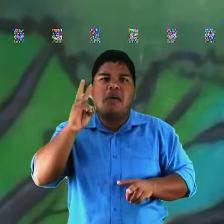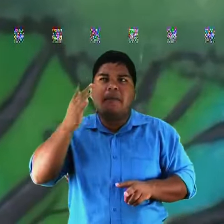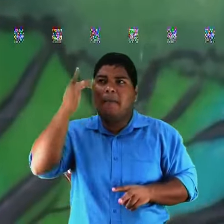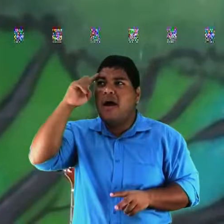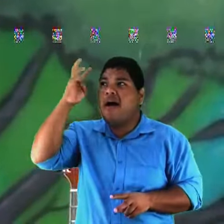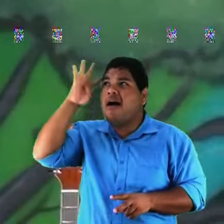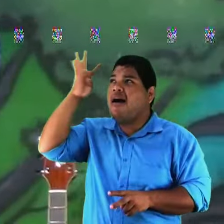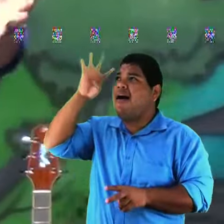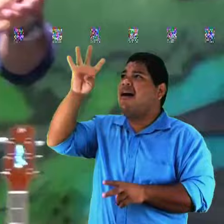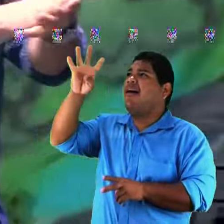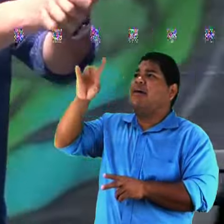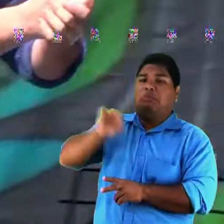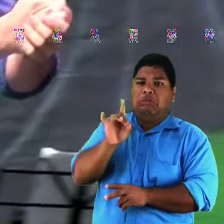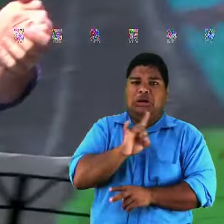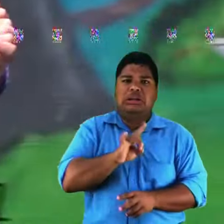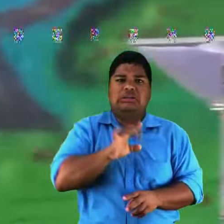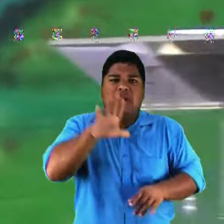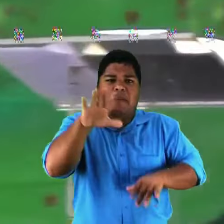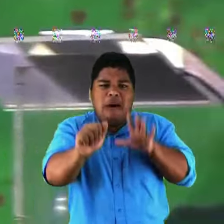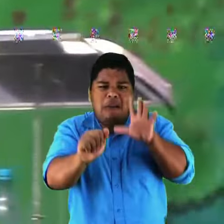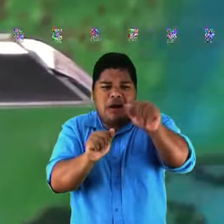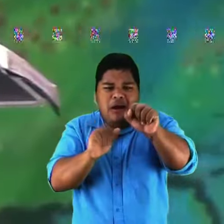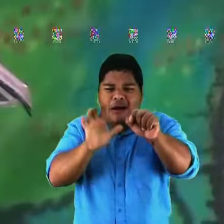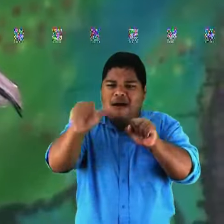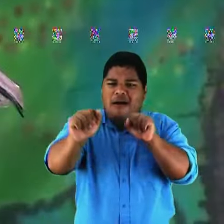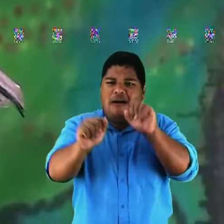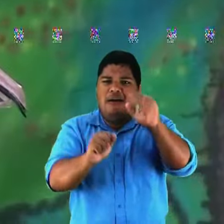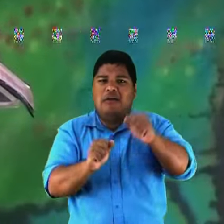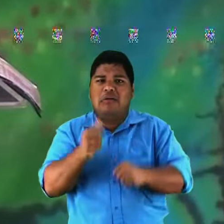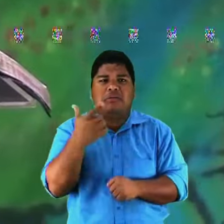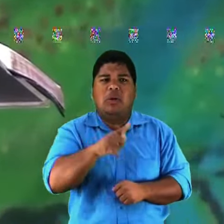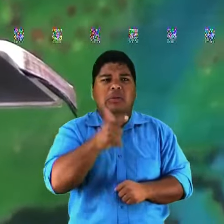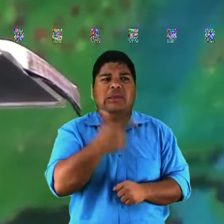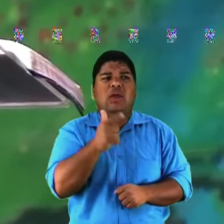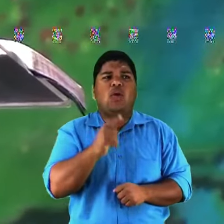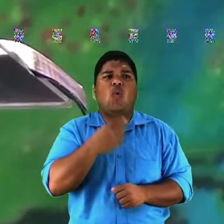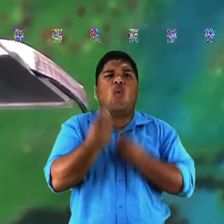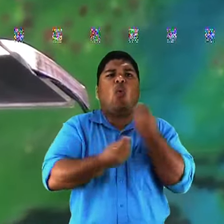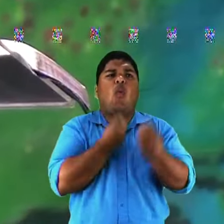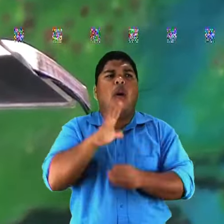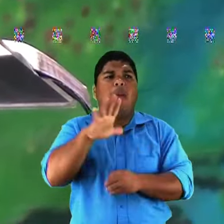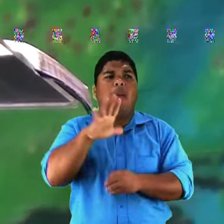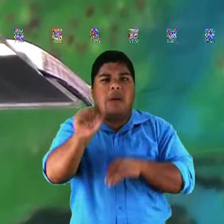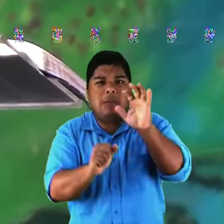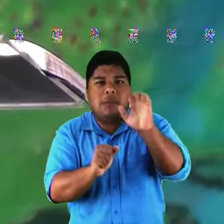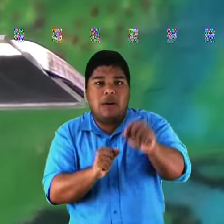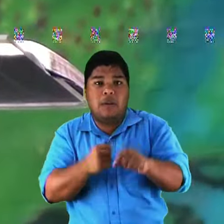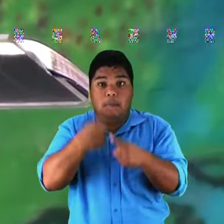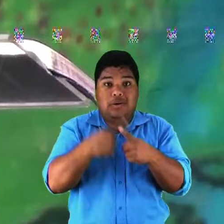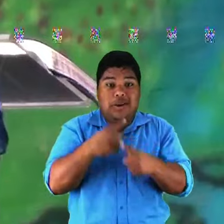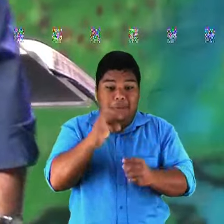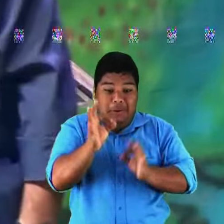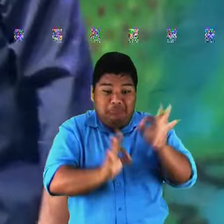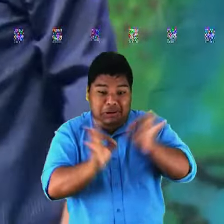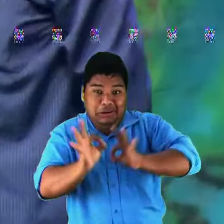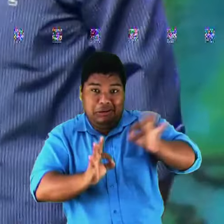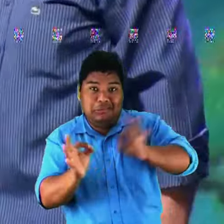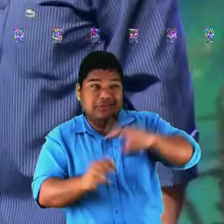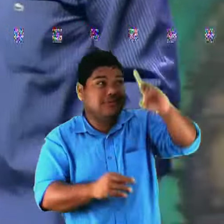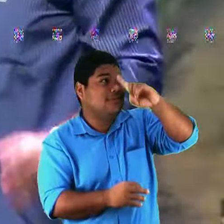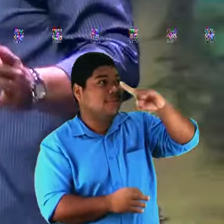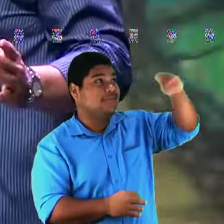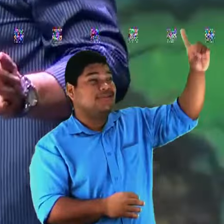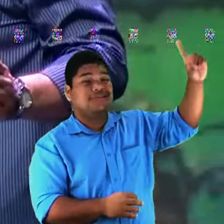material, não é palpável. Nós não temos como apalpar Porque é preparado por Deus, vai além da